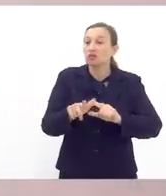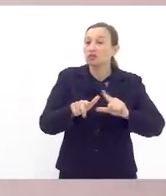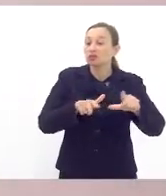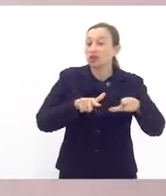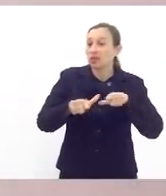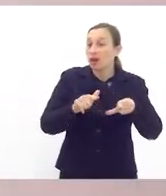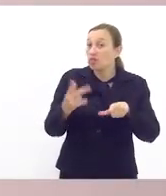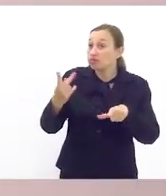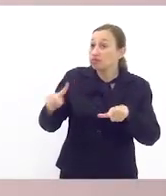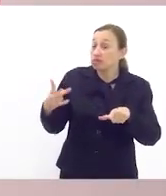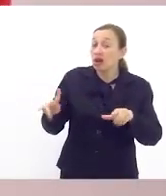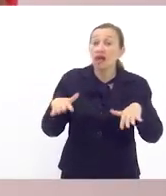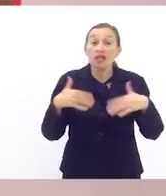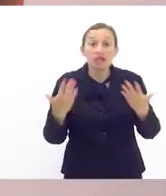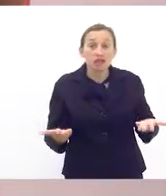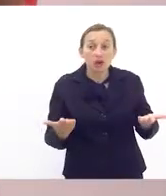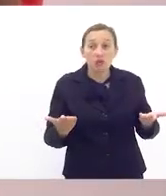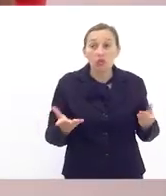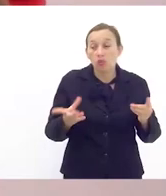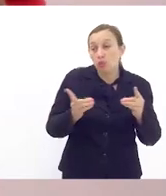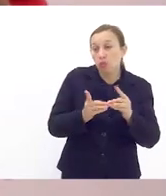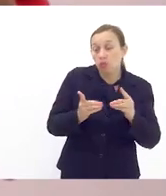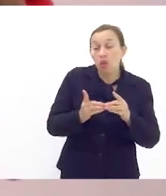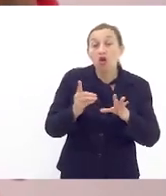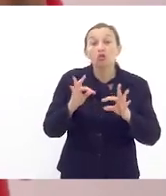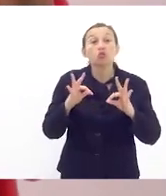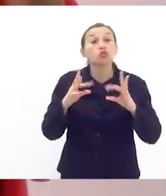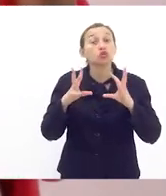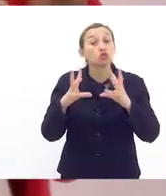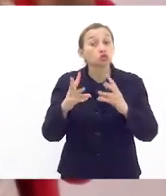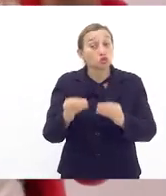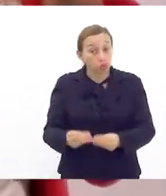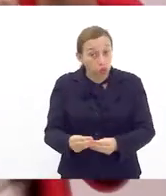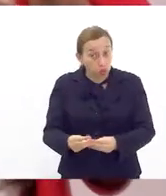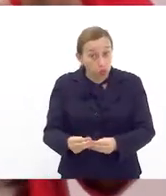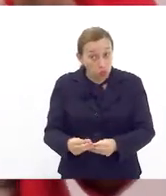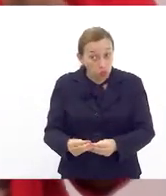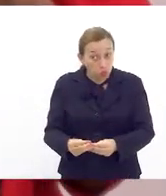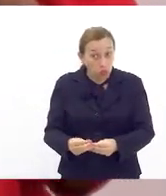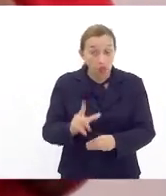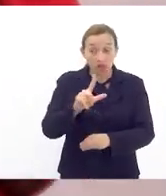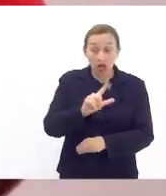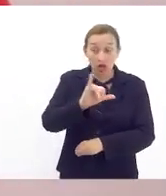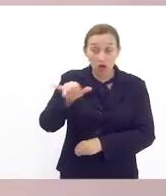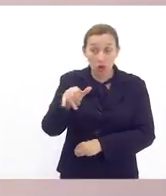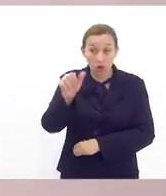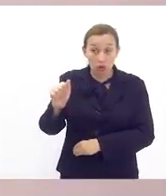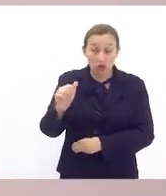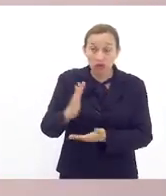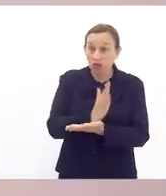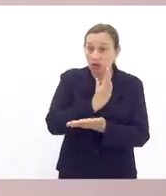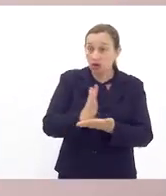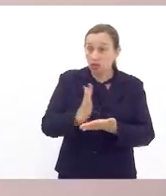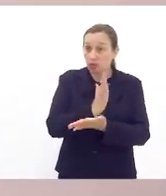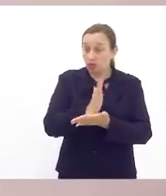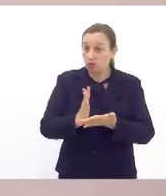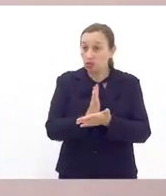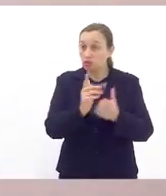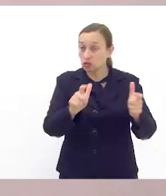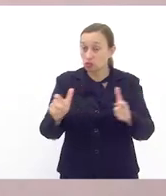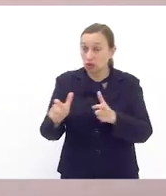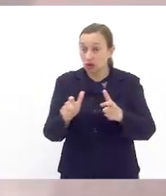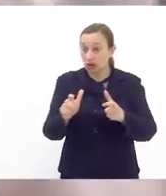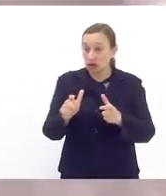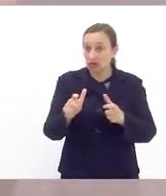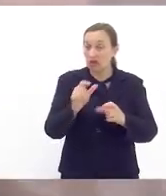dela então o atendimento todo o atendimento que é feito numa loja de atendimento em algum dos canais digitais é possível